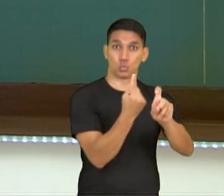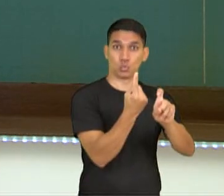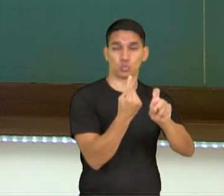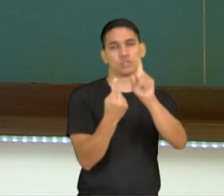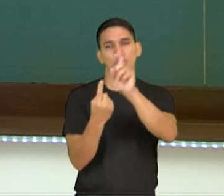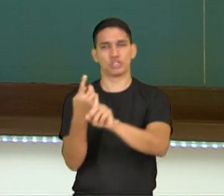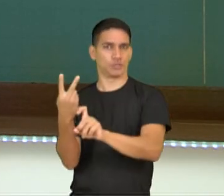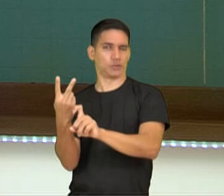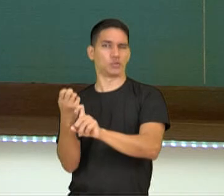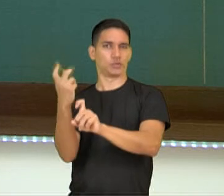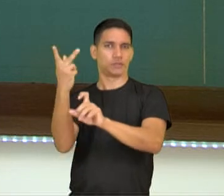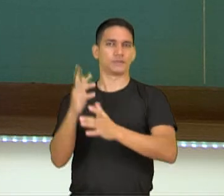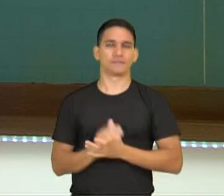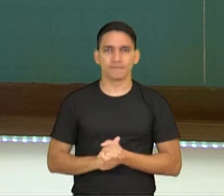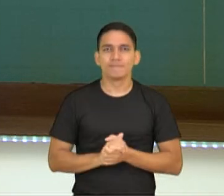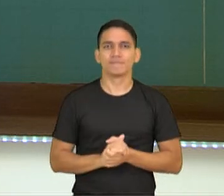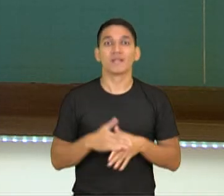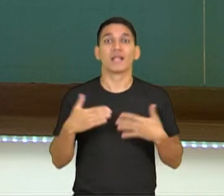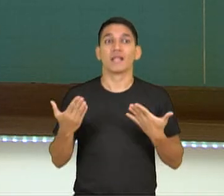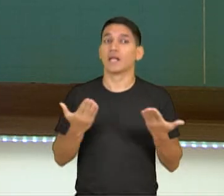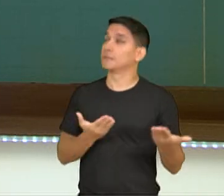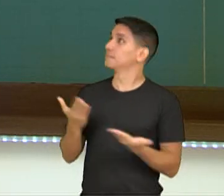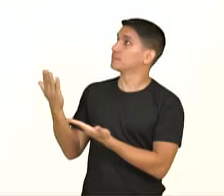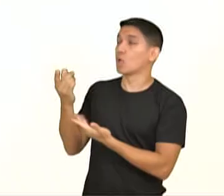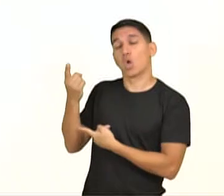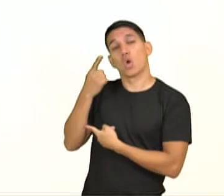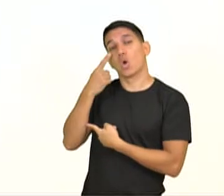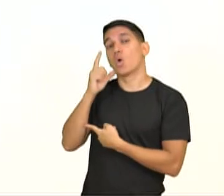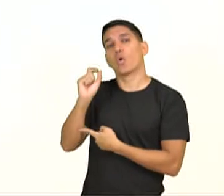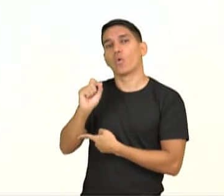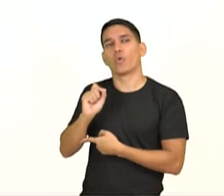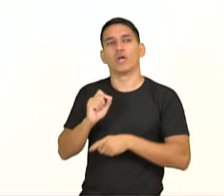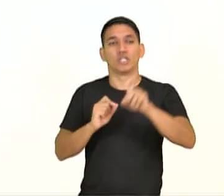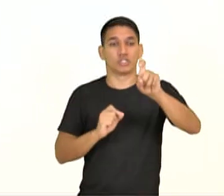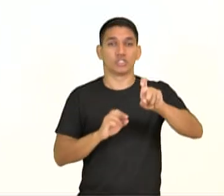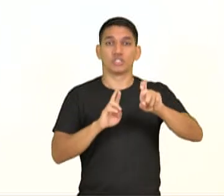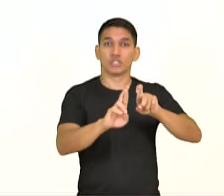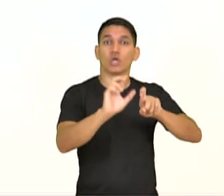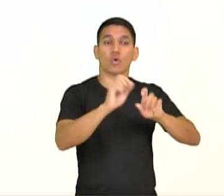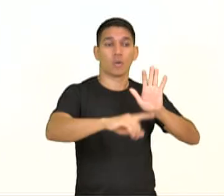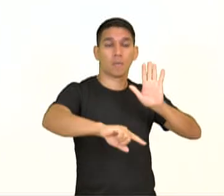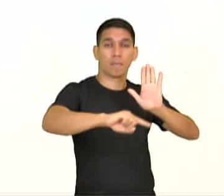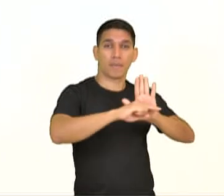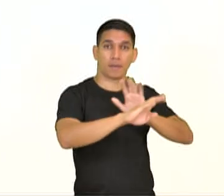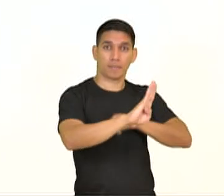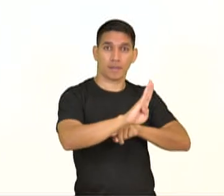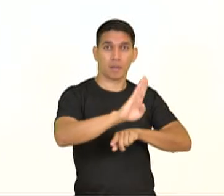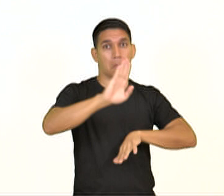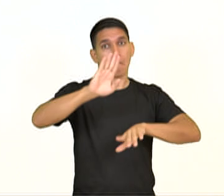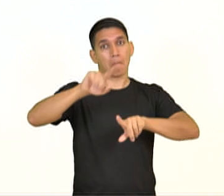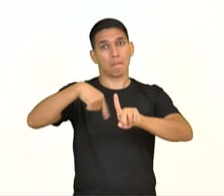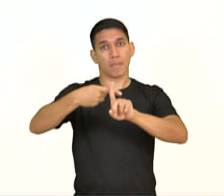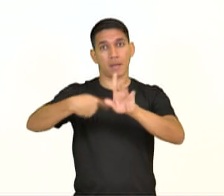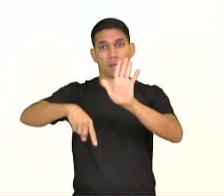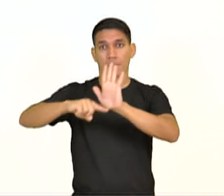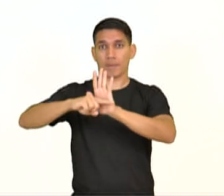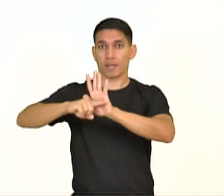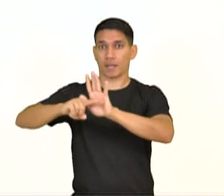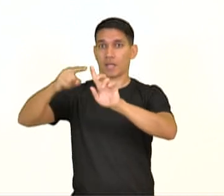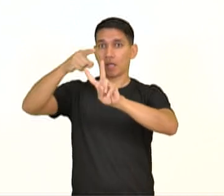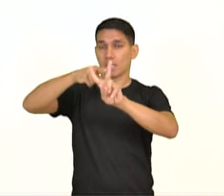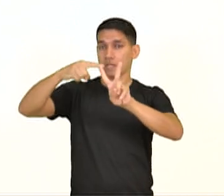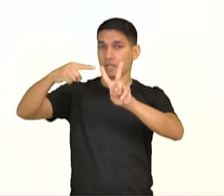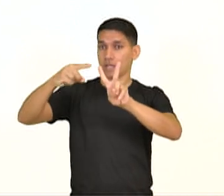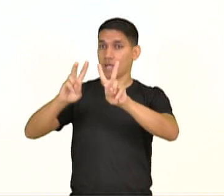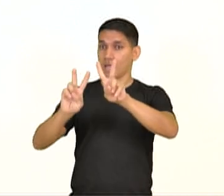x1 e x2, tá bom? Então, aqui a gente tem, olha só, x igual a menos b, mais ou menos raiz quadrada de delta